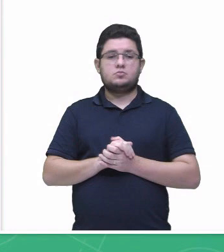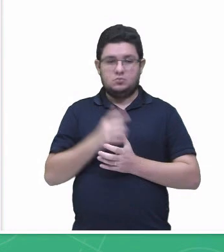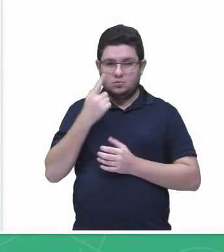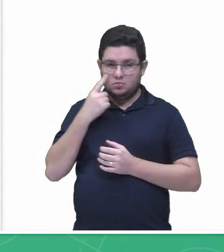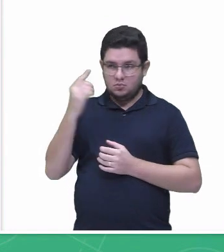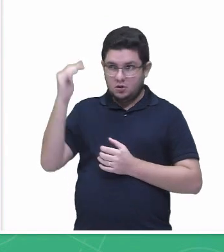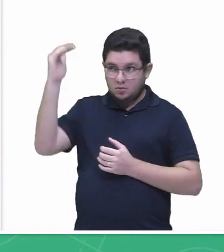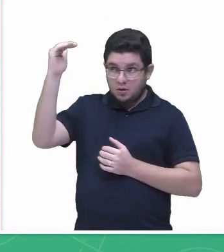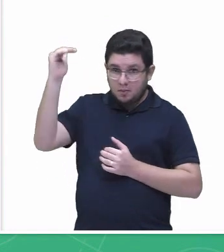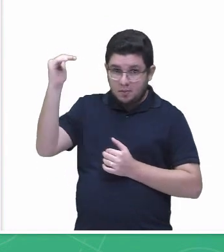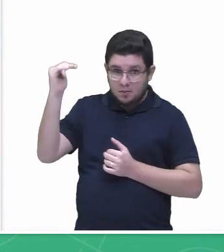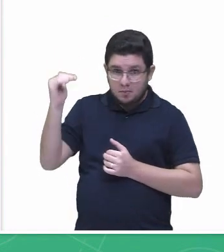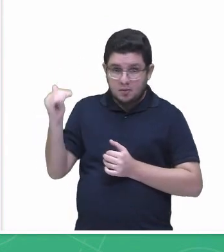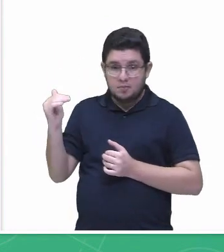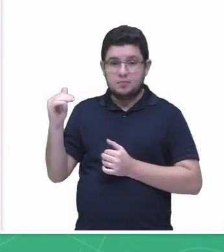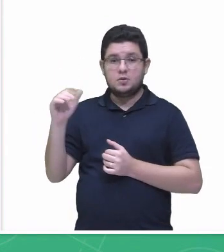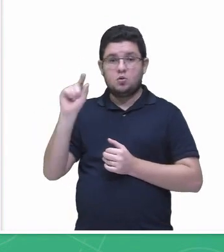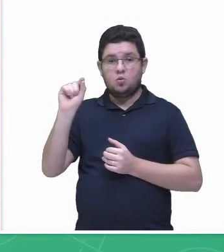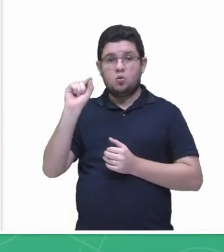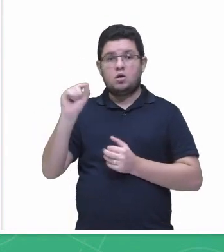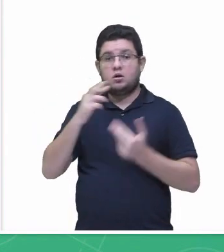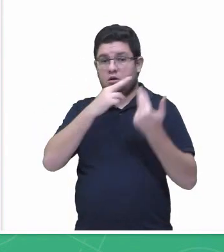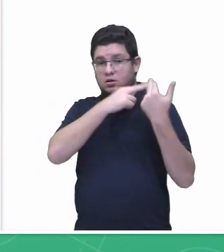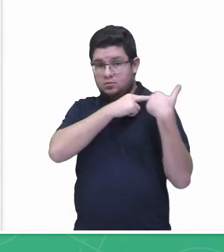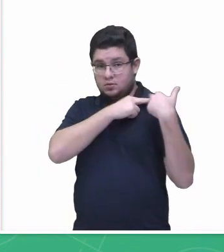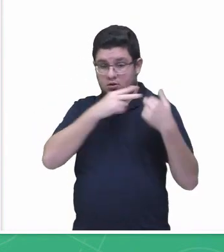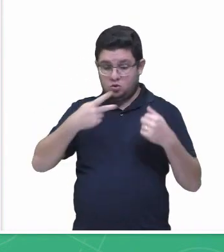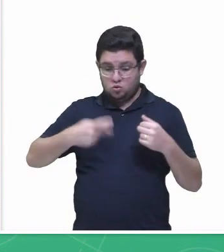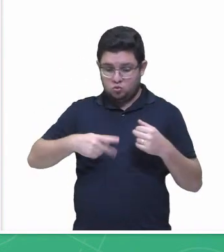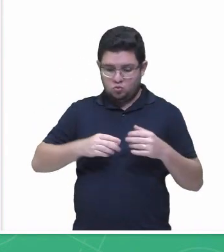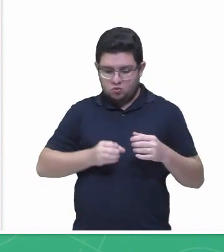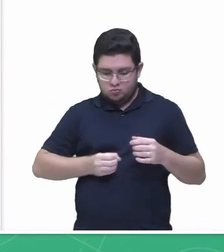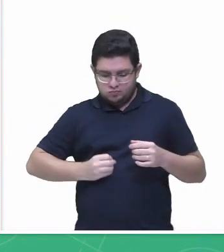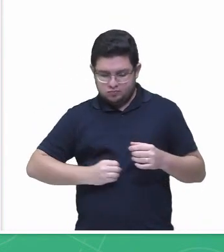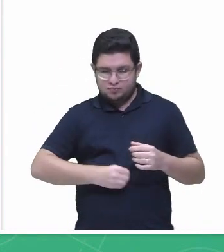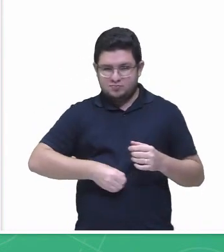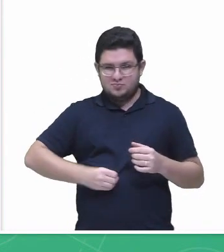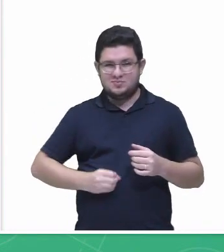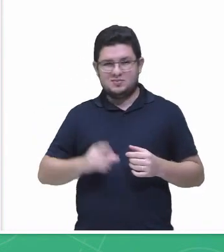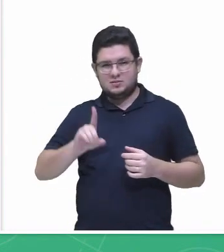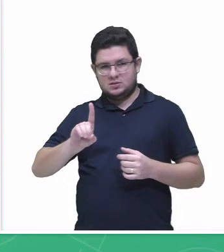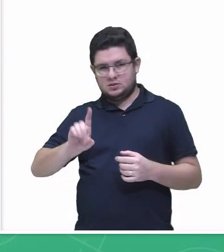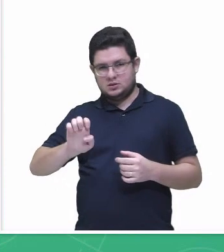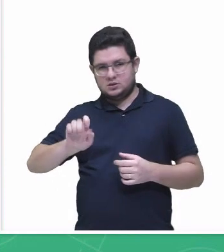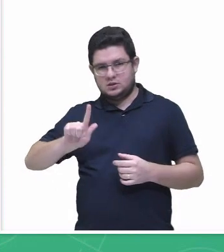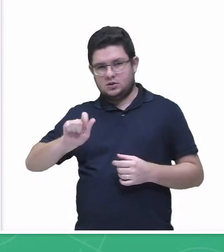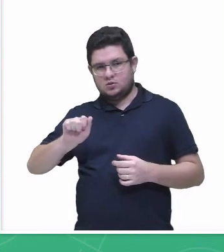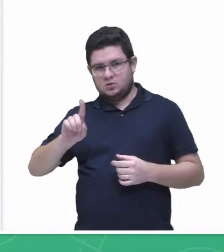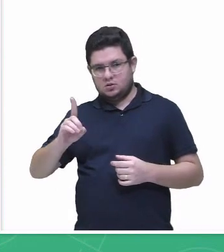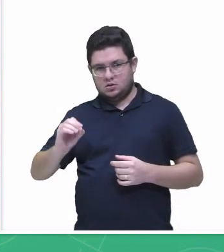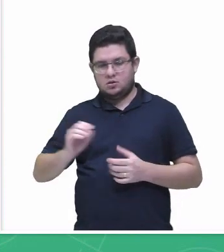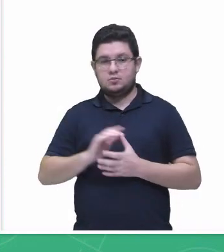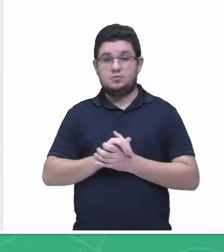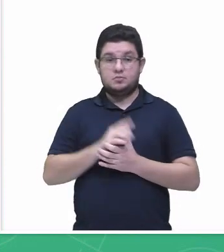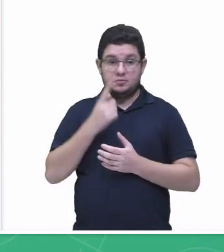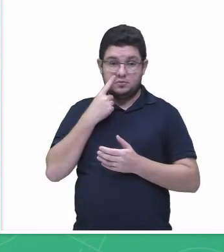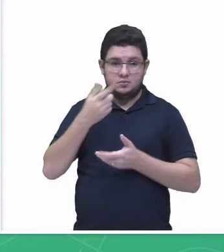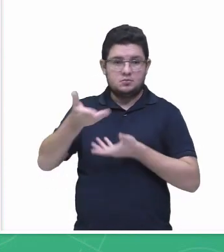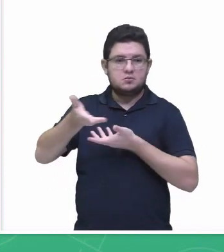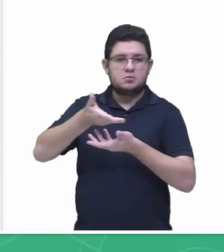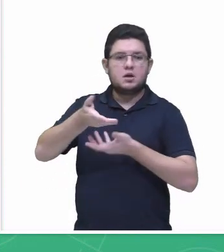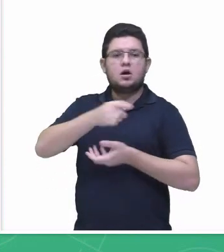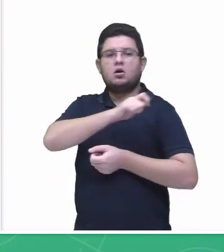de gordura. Né? Então, essas são as alternativas para identificar qual é a função do intestino delgado. Né? Então, vamos observar a participação